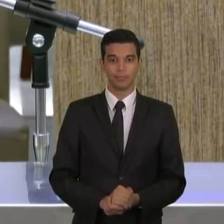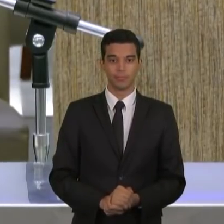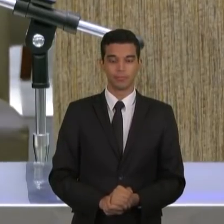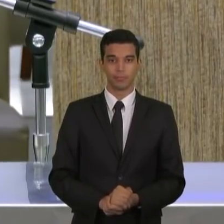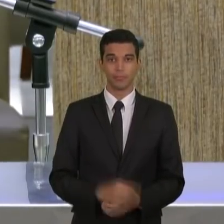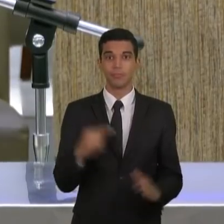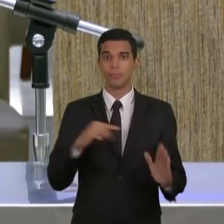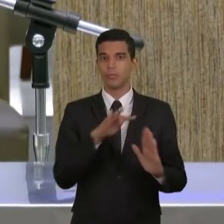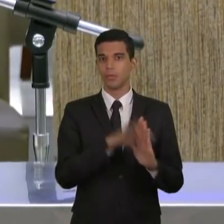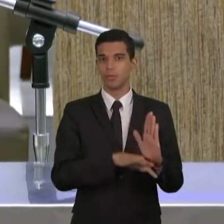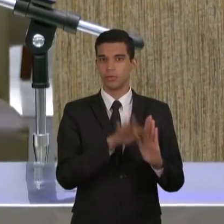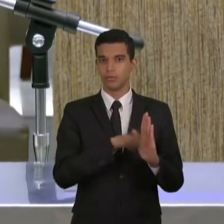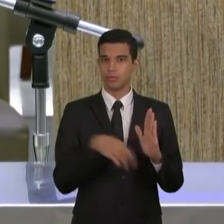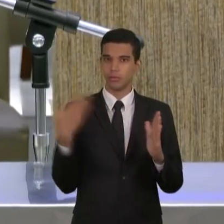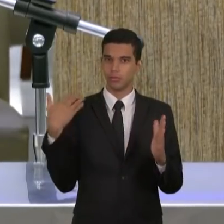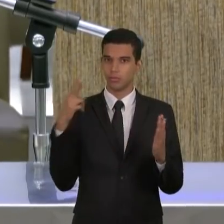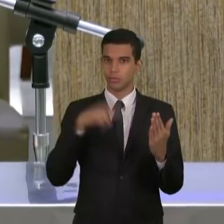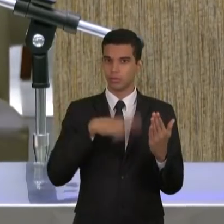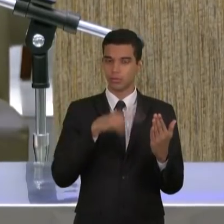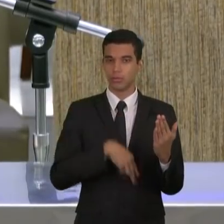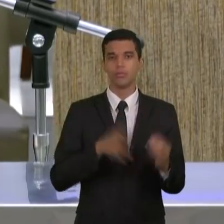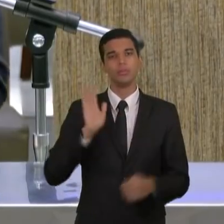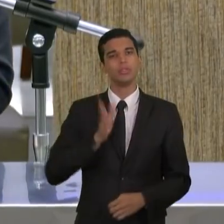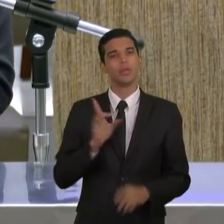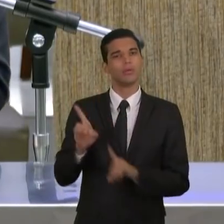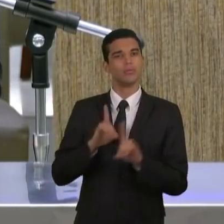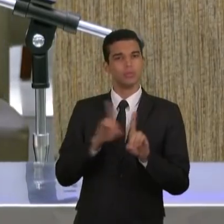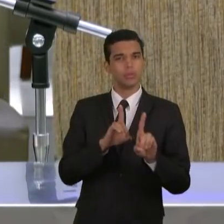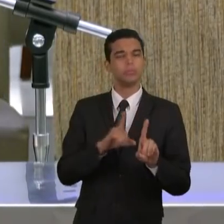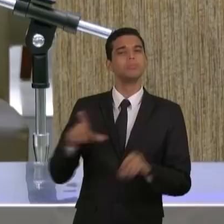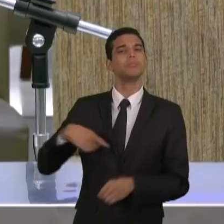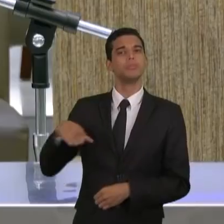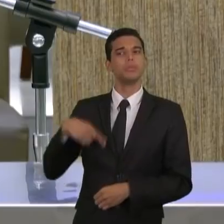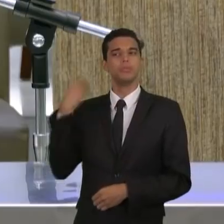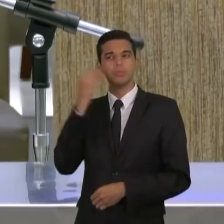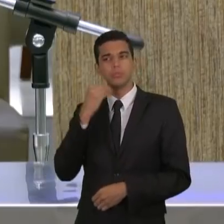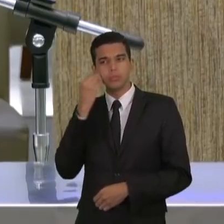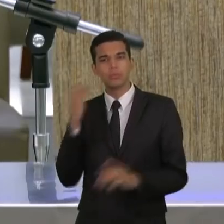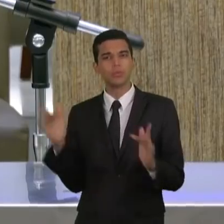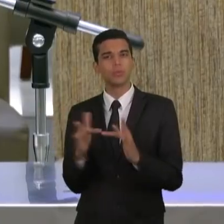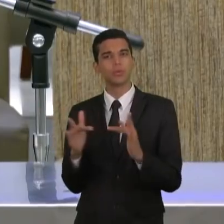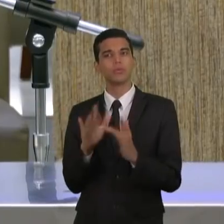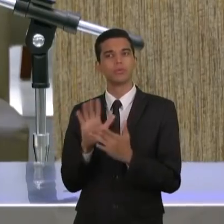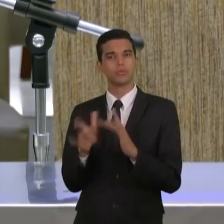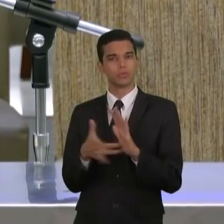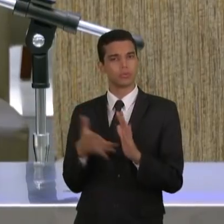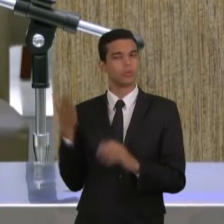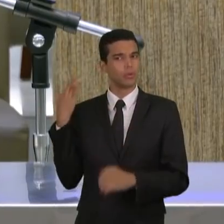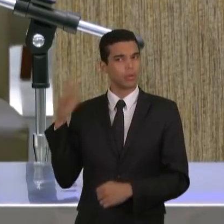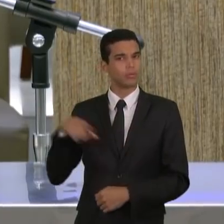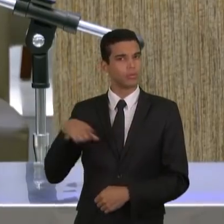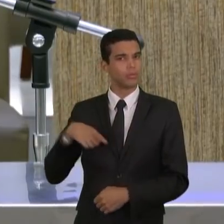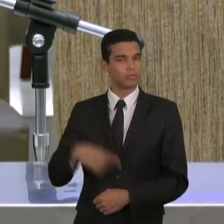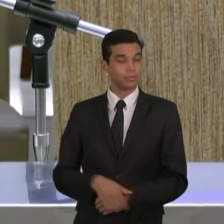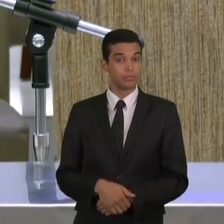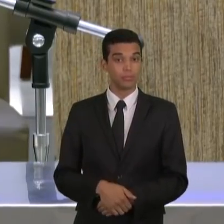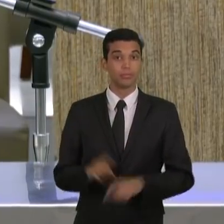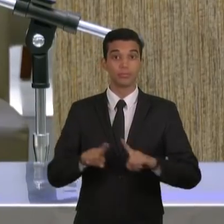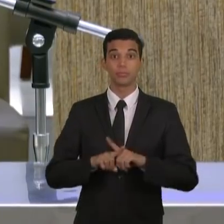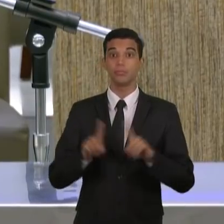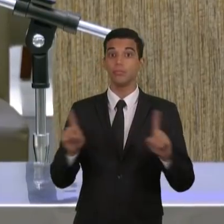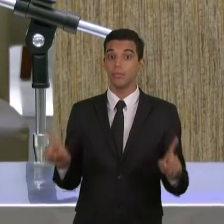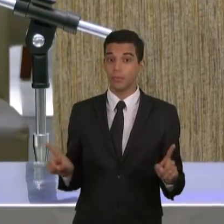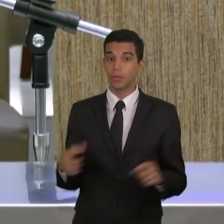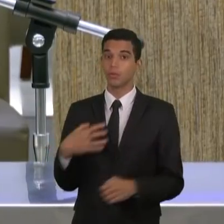neste texto eles já tinham tido alguma experiência com deus eu já tinha tido alguma experiência com Jesus Mas a